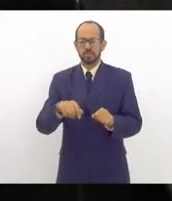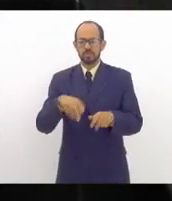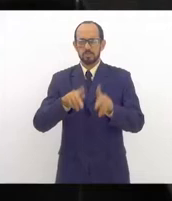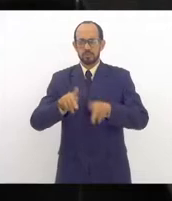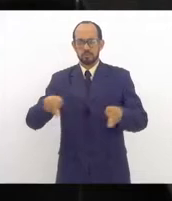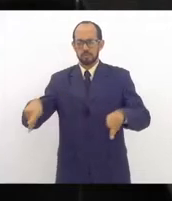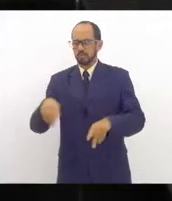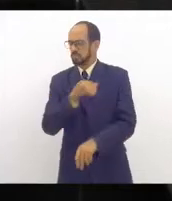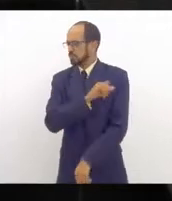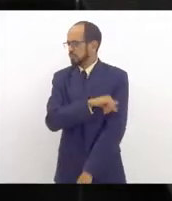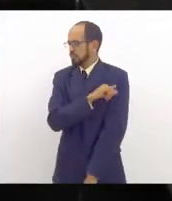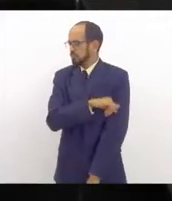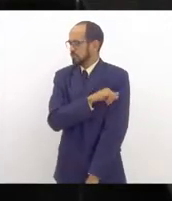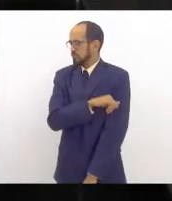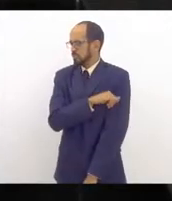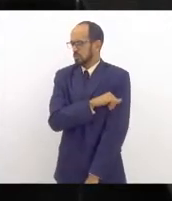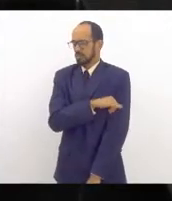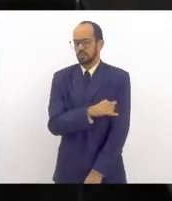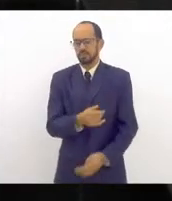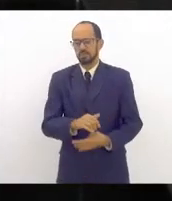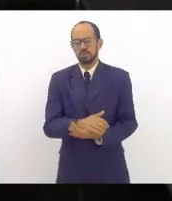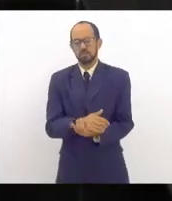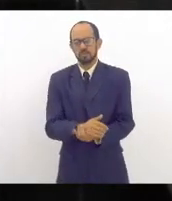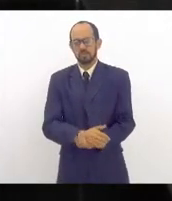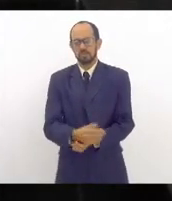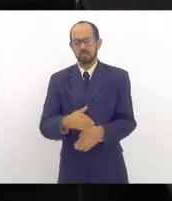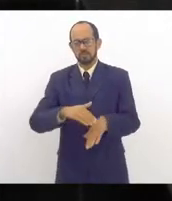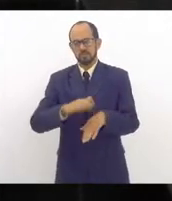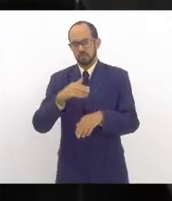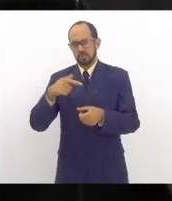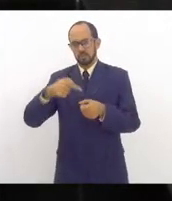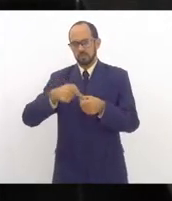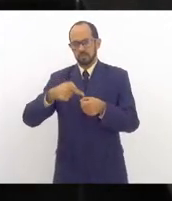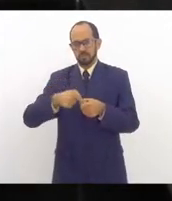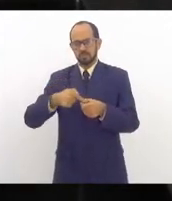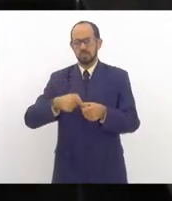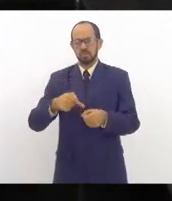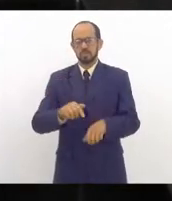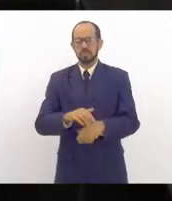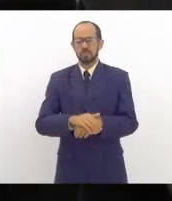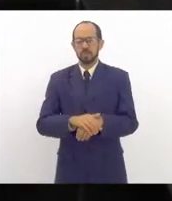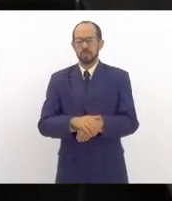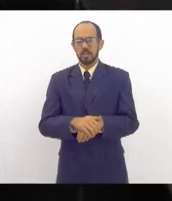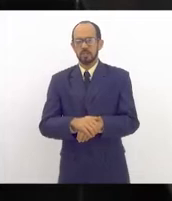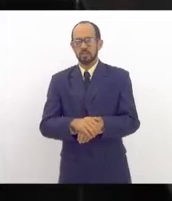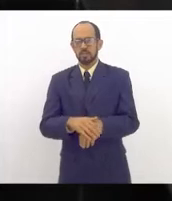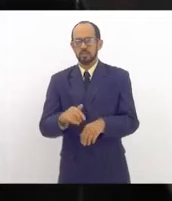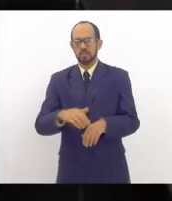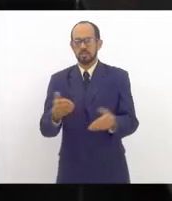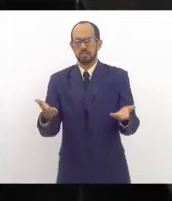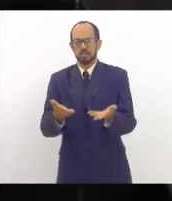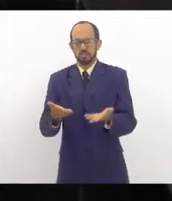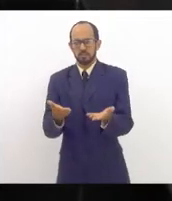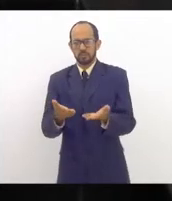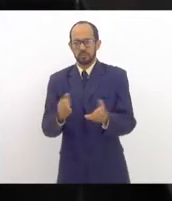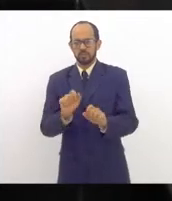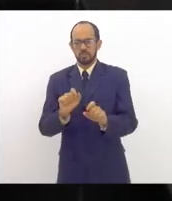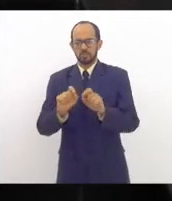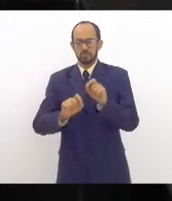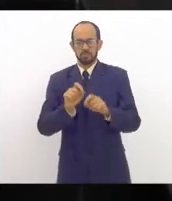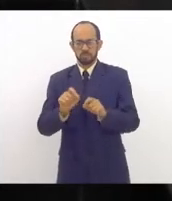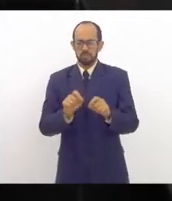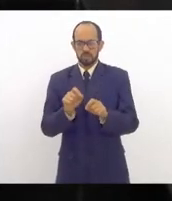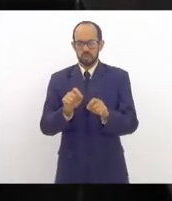que não houvesse de forma alguma o aumento da gasolina nesse momento e hoje é de uma maneira muito razoável